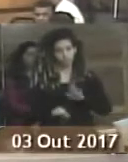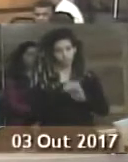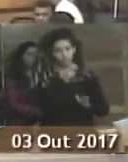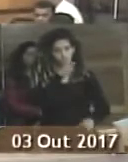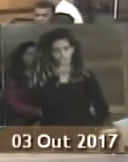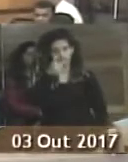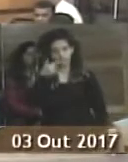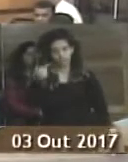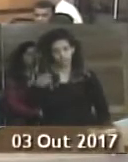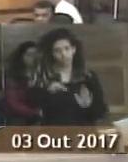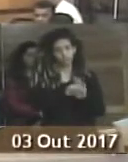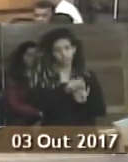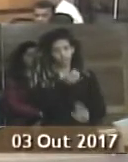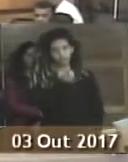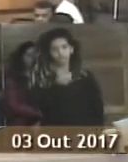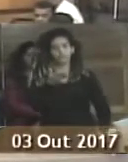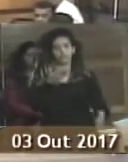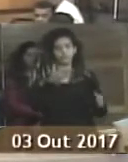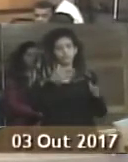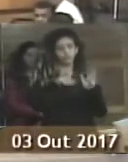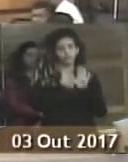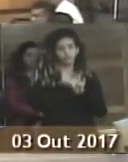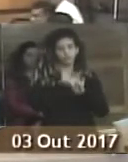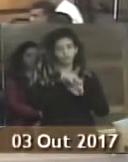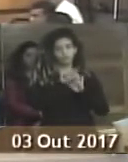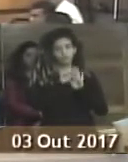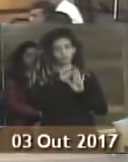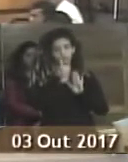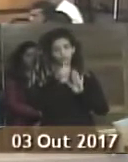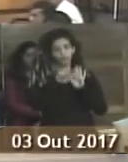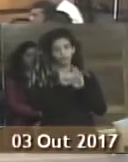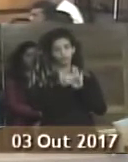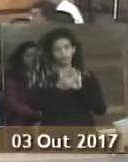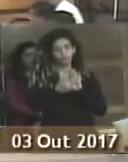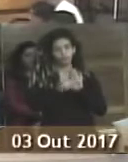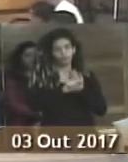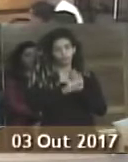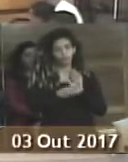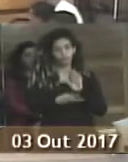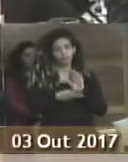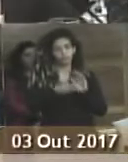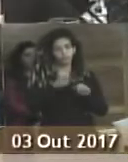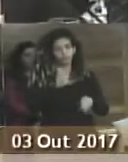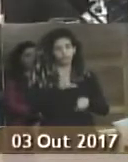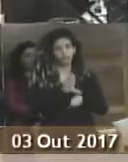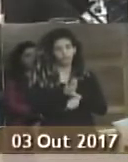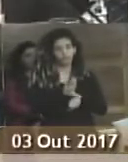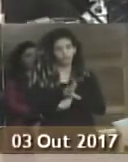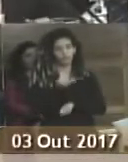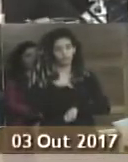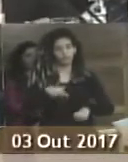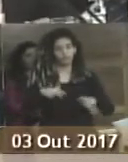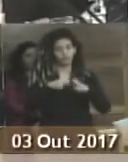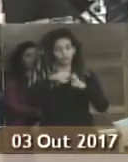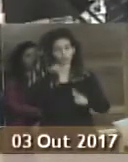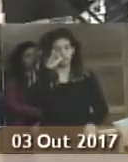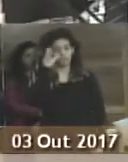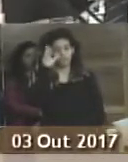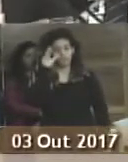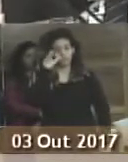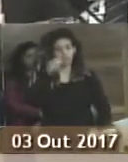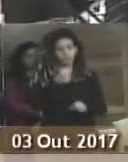57, parágrafo 1º, combinado com o artigo 59, parágrafos 1, 2 e 3 do regimento interno desta Casa Legislativa, a fim de verificar o